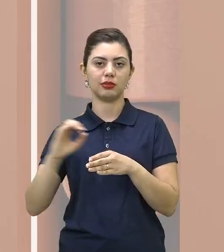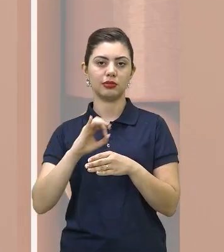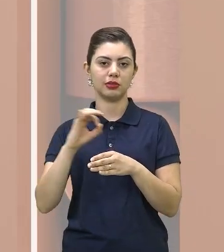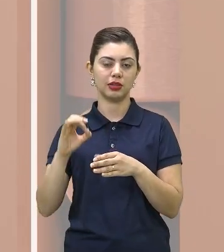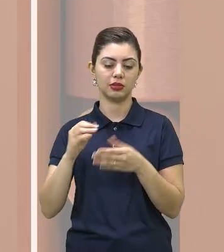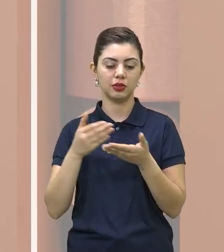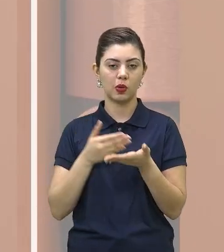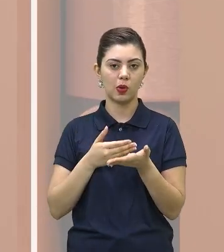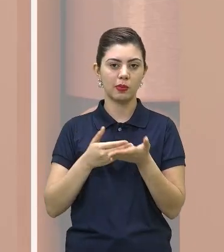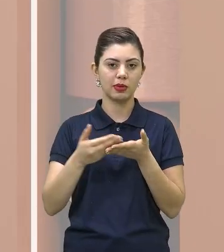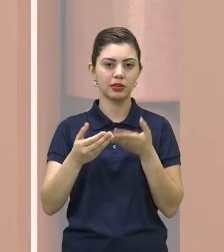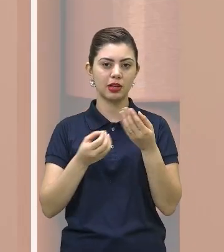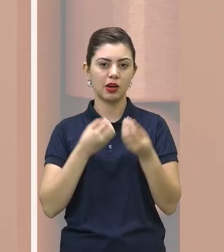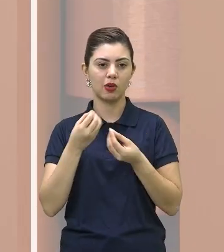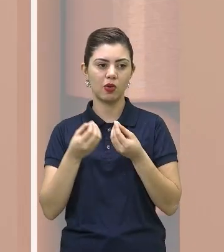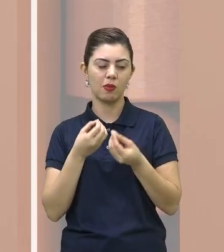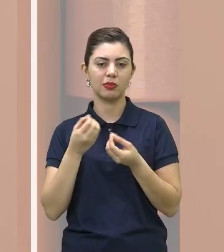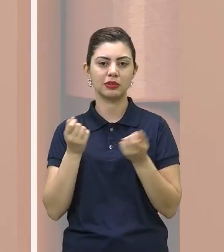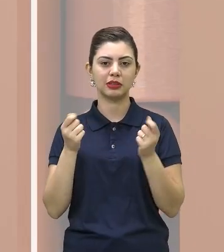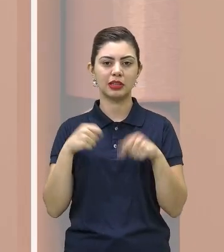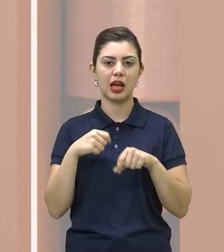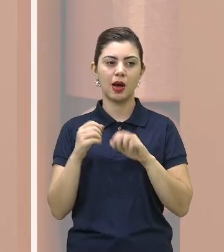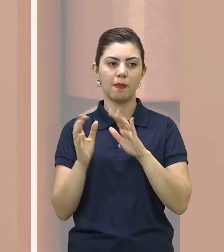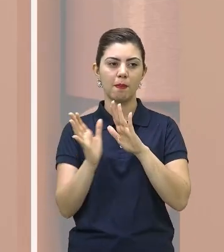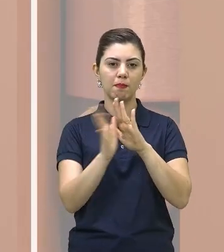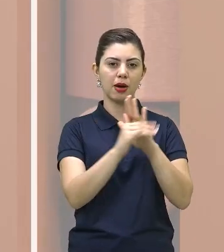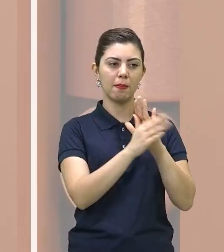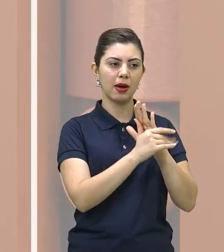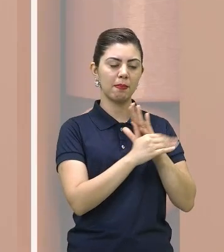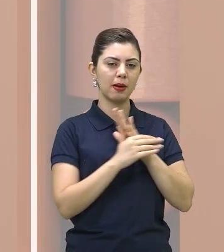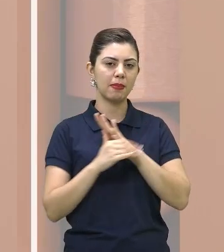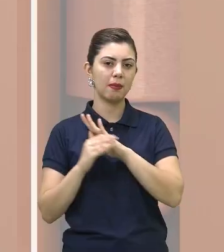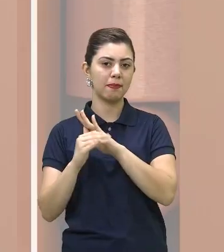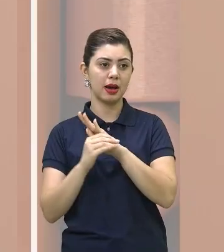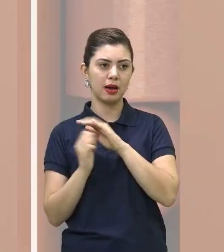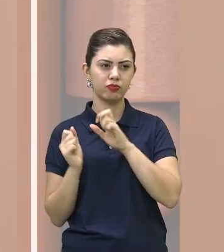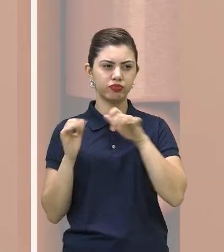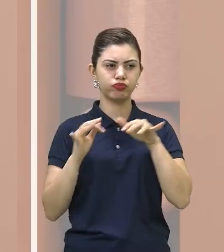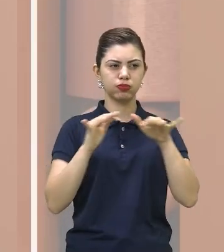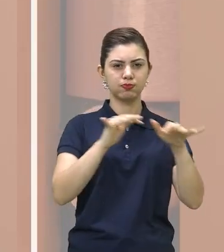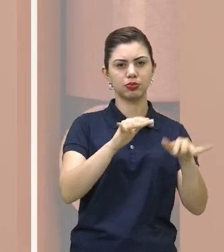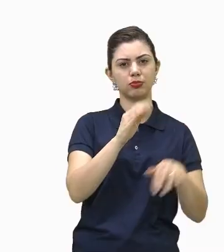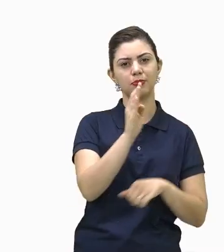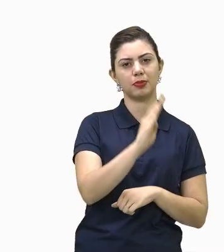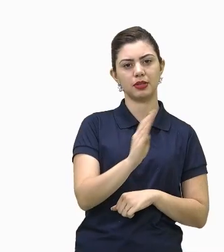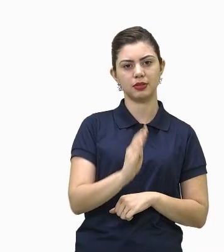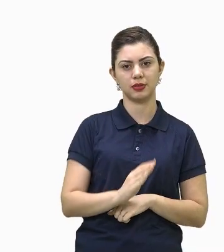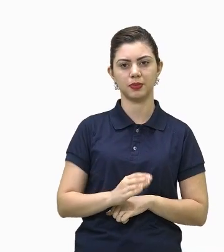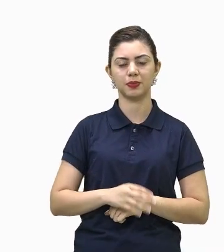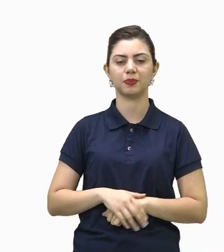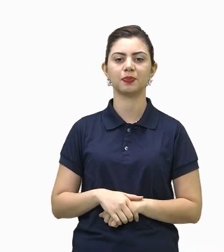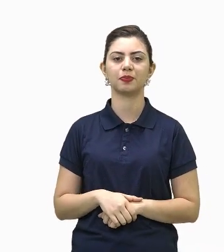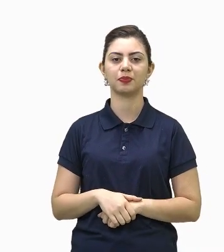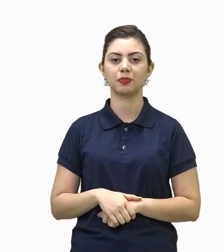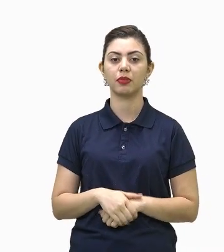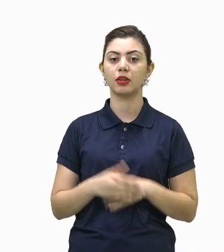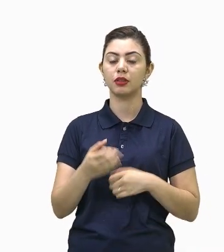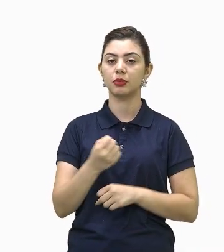né, a saquear e, ao mesmo tempo, então, invadir o Brasil. Tá? Então, acompanhe comigo.